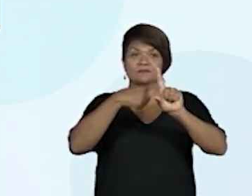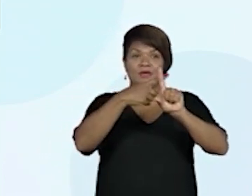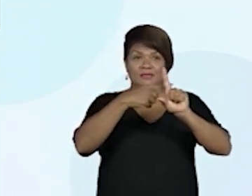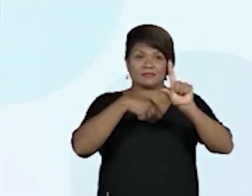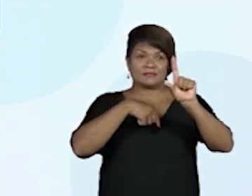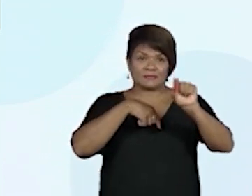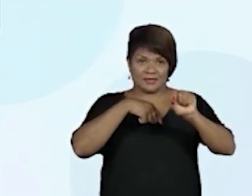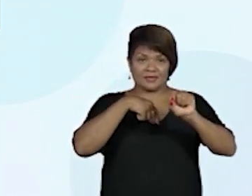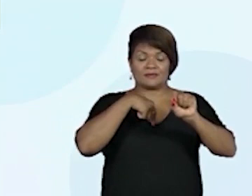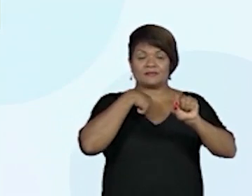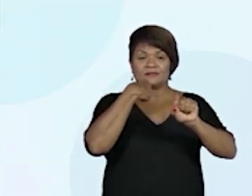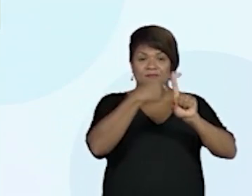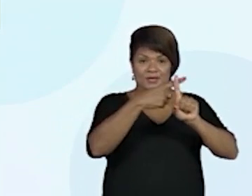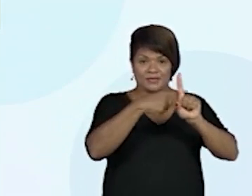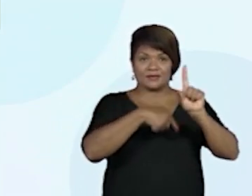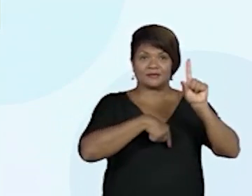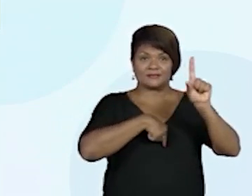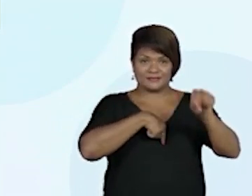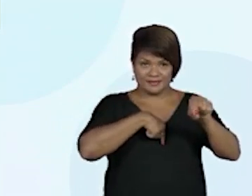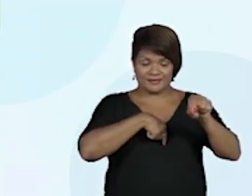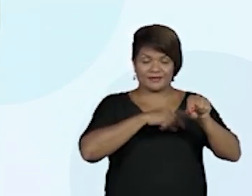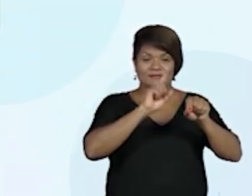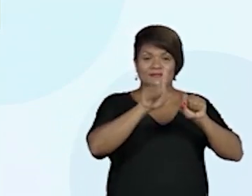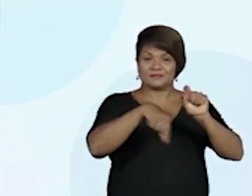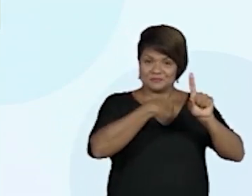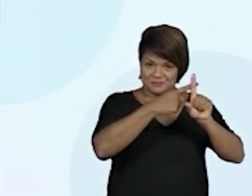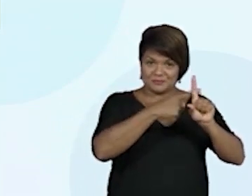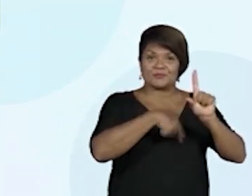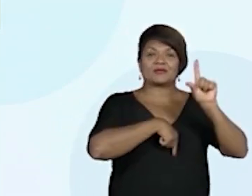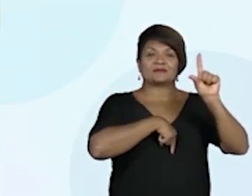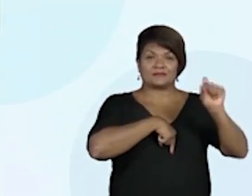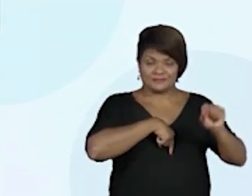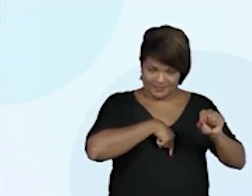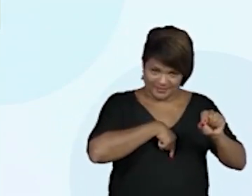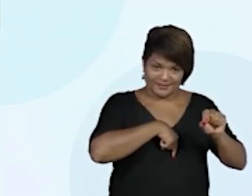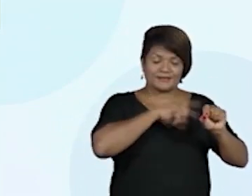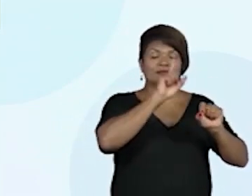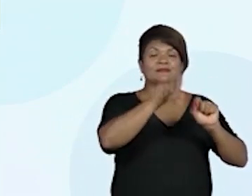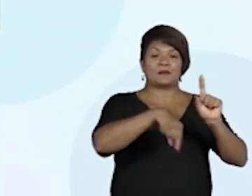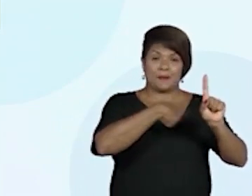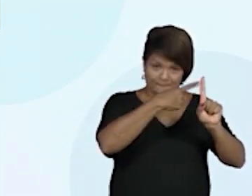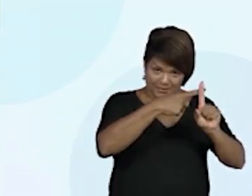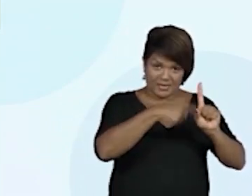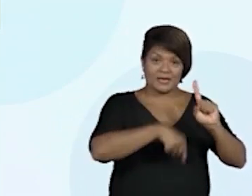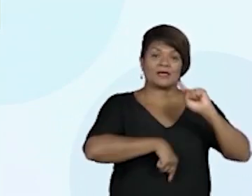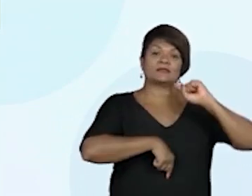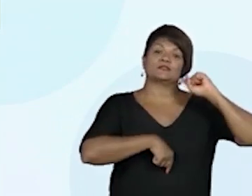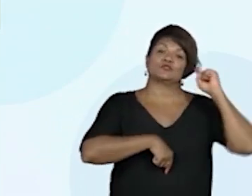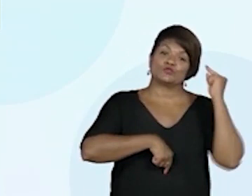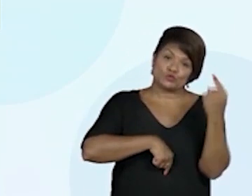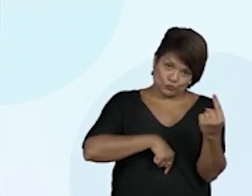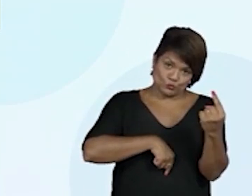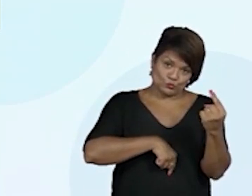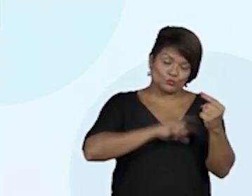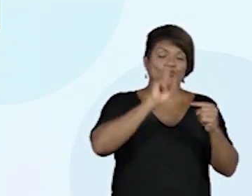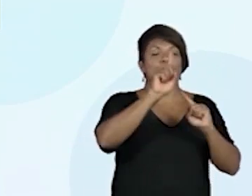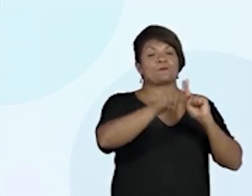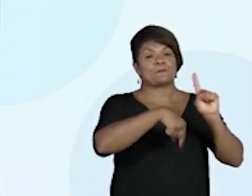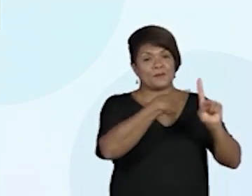10 mais 10 mais 10 mais 10 mais